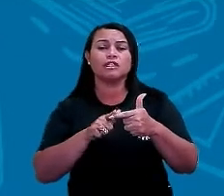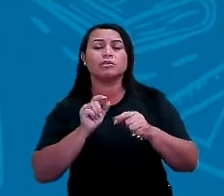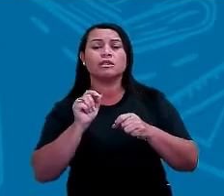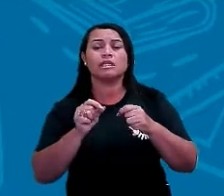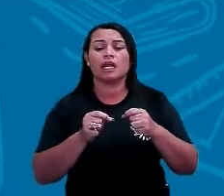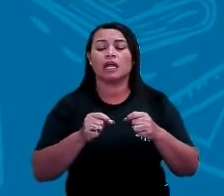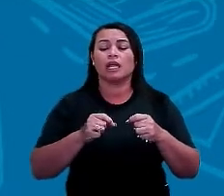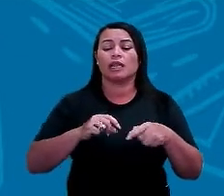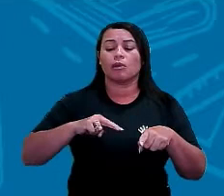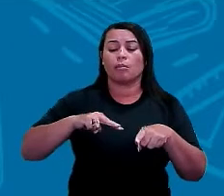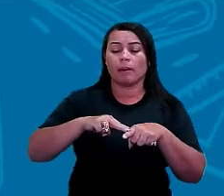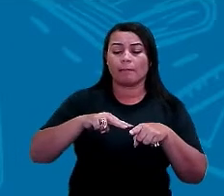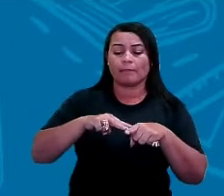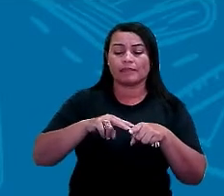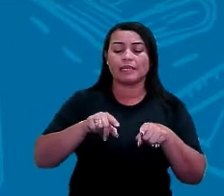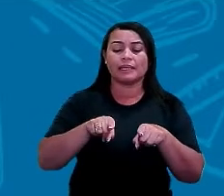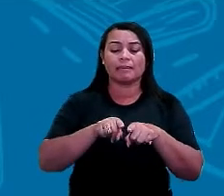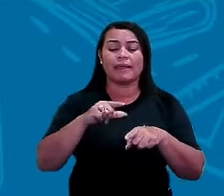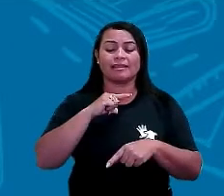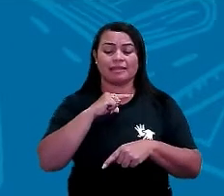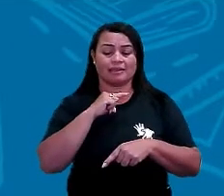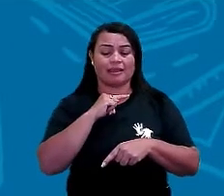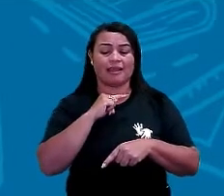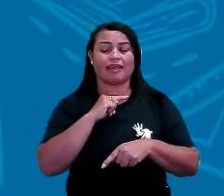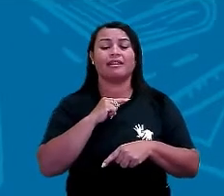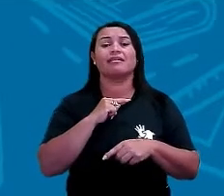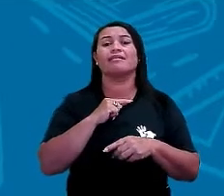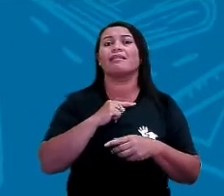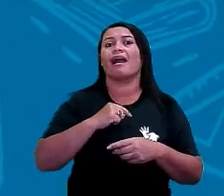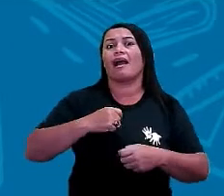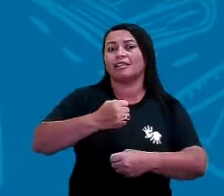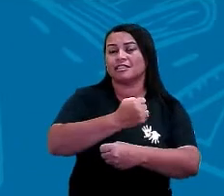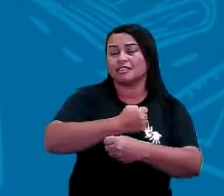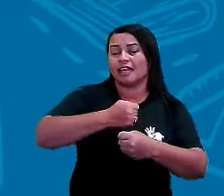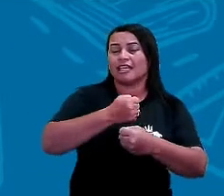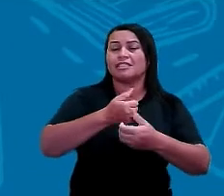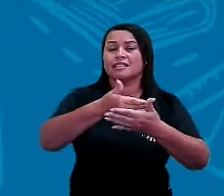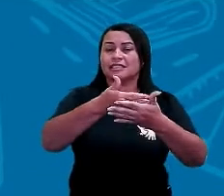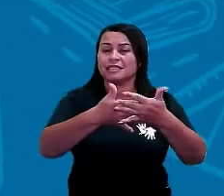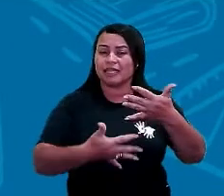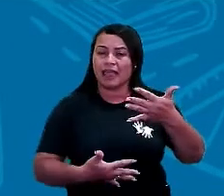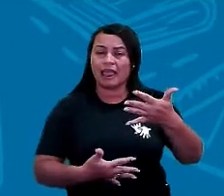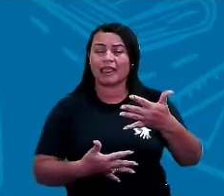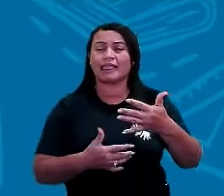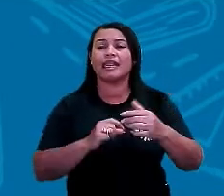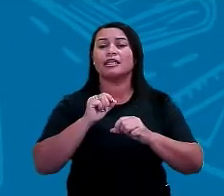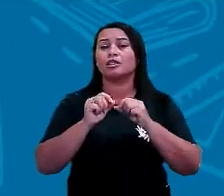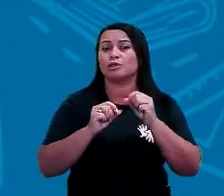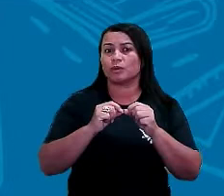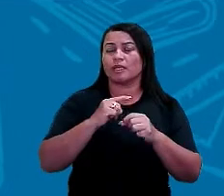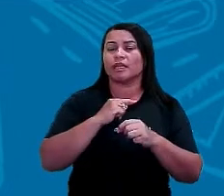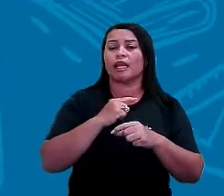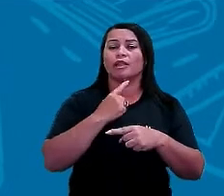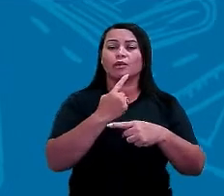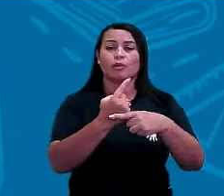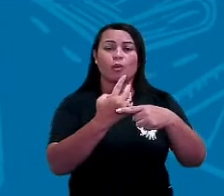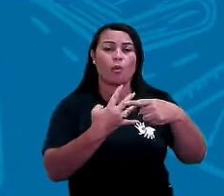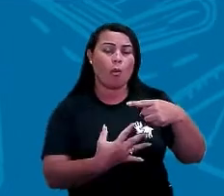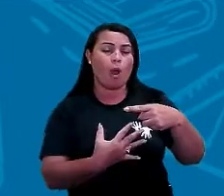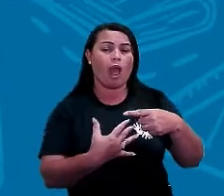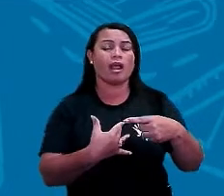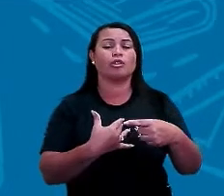pizza, também tem fração. Nas receitas, quando na receita diz assim, 1/4 de